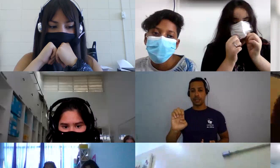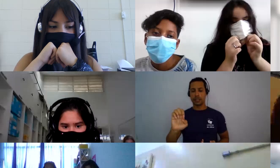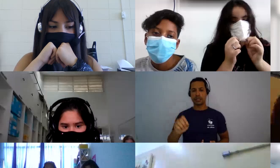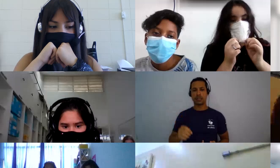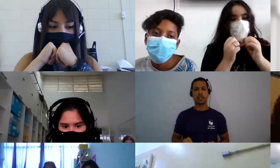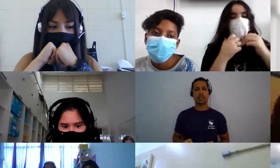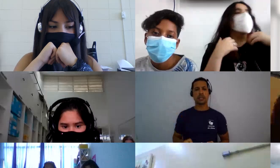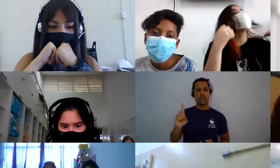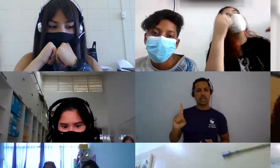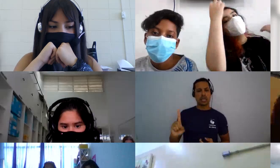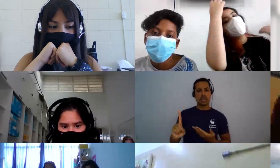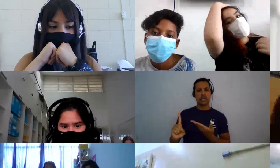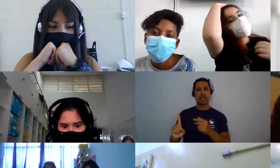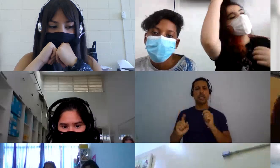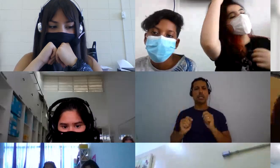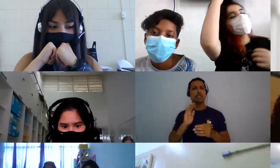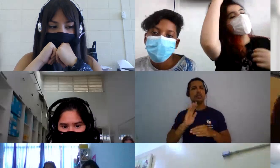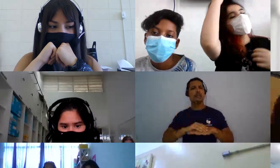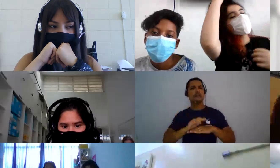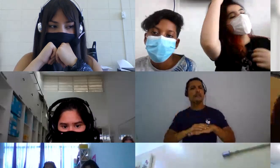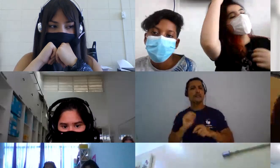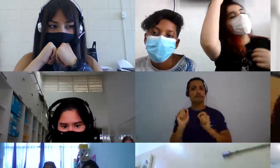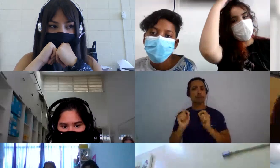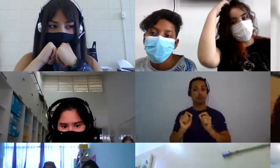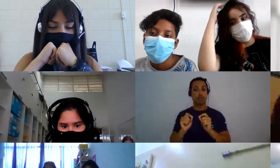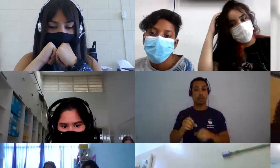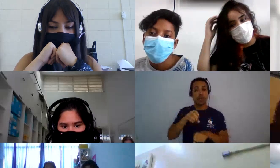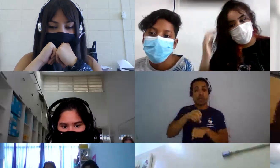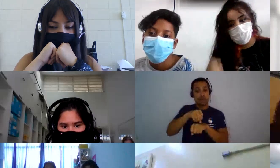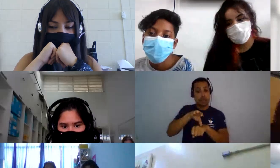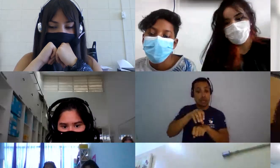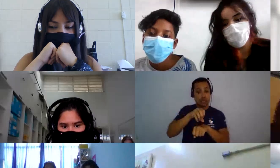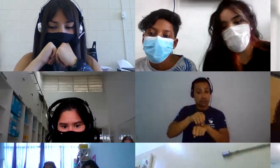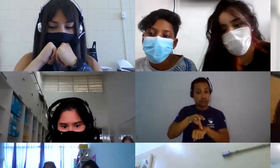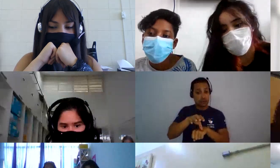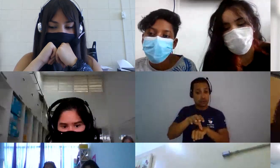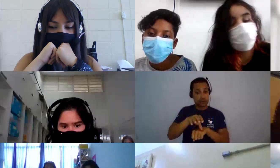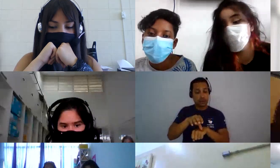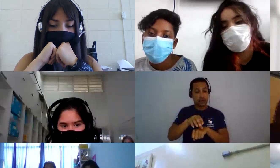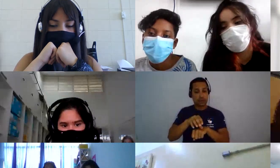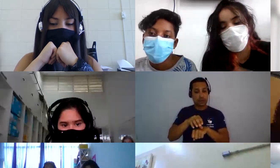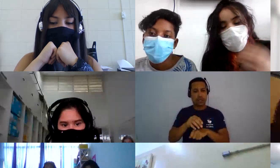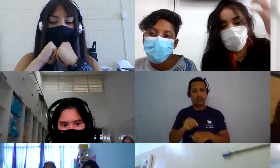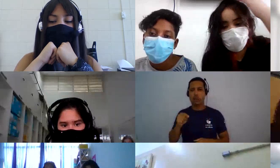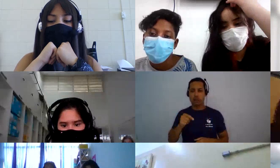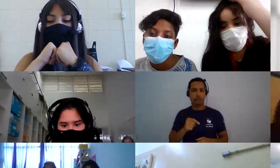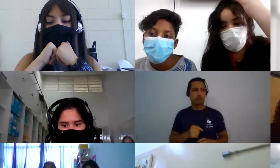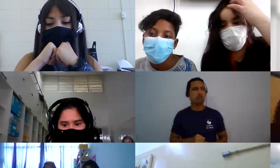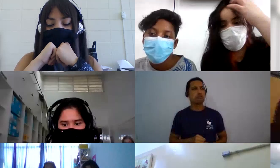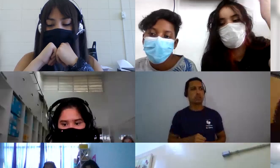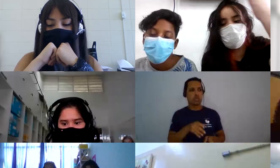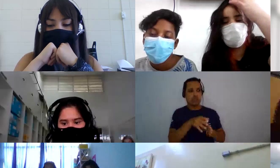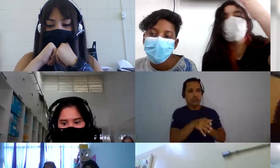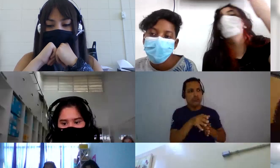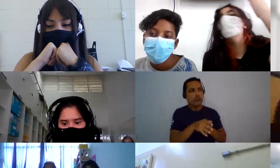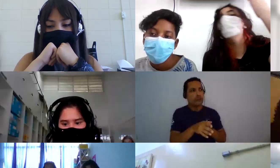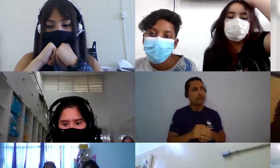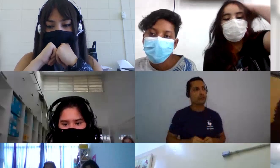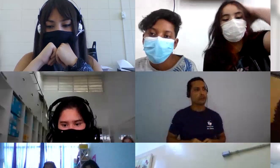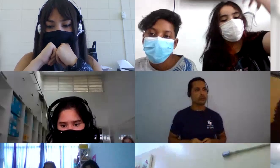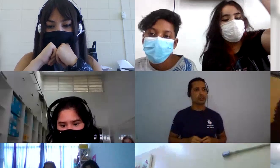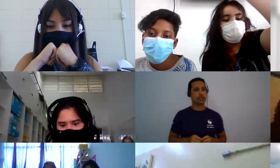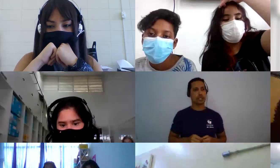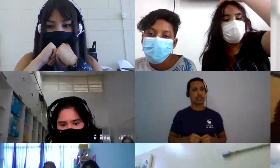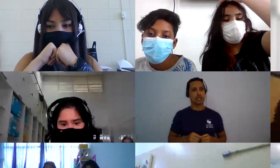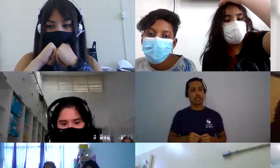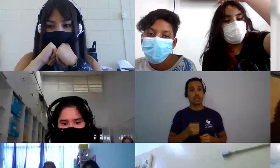dica. O maître fala assim, olha, se eu fosse você, eu ia hoje comer esse peixinho que tá mais gostoso que essa carne. Se eu fosse